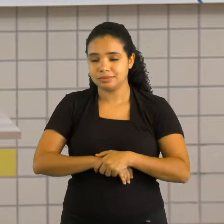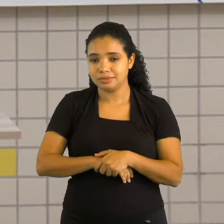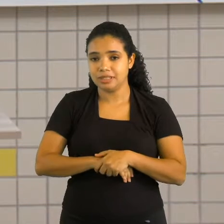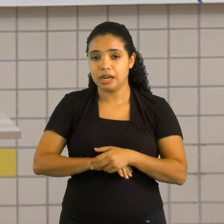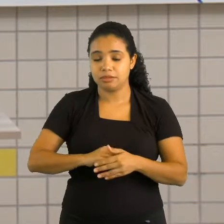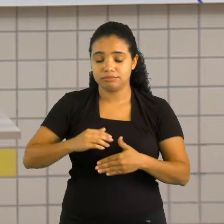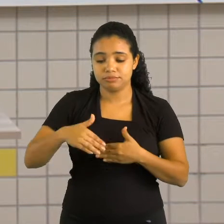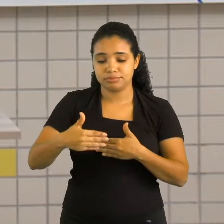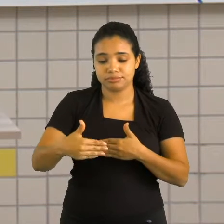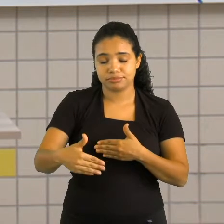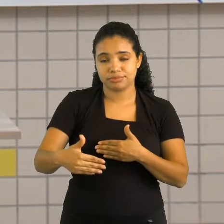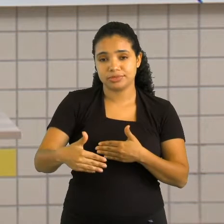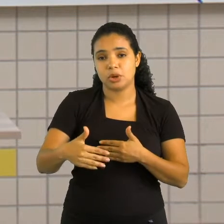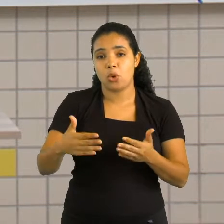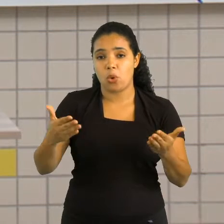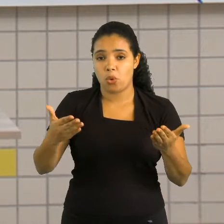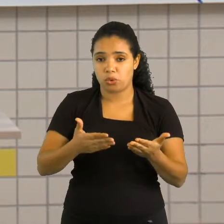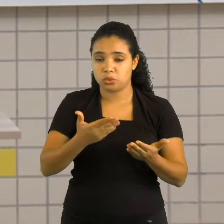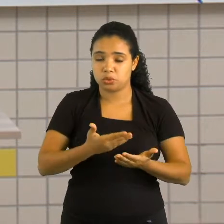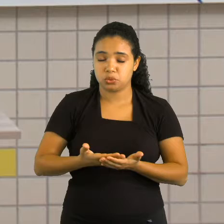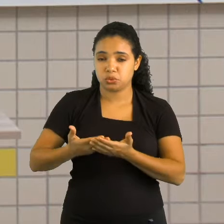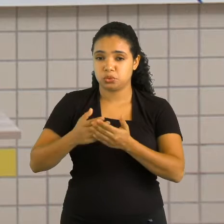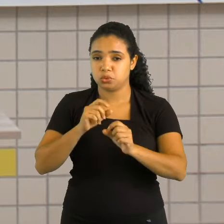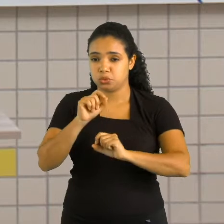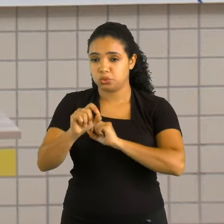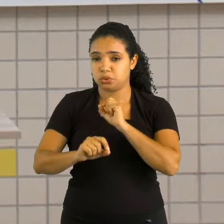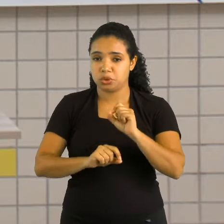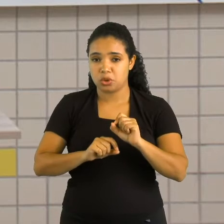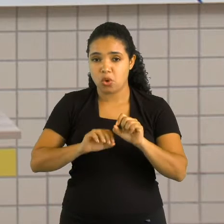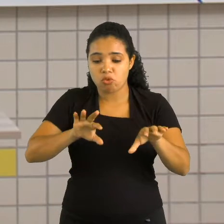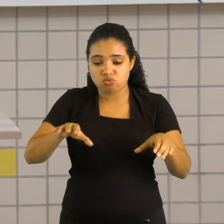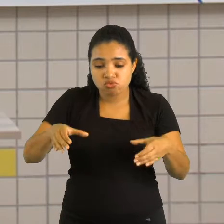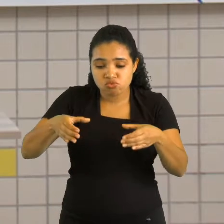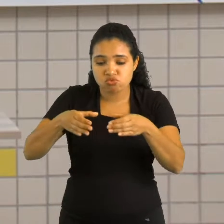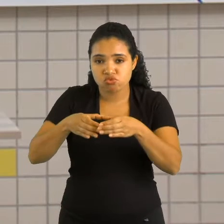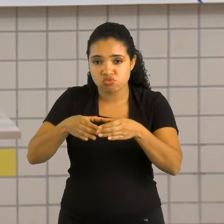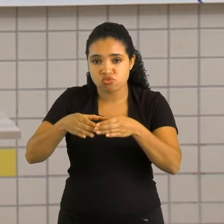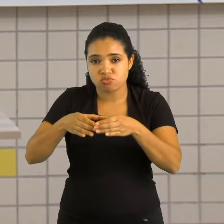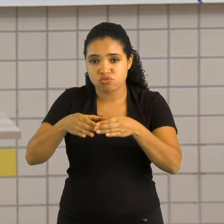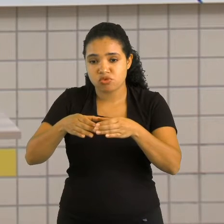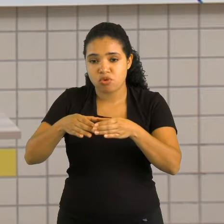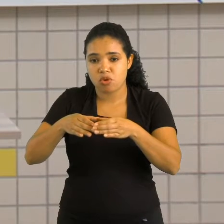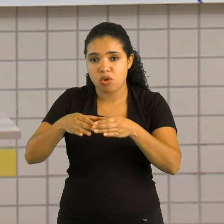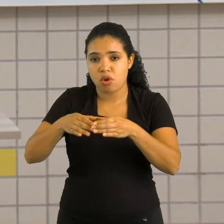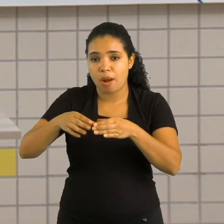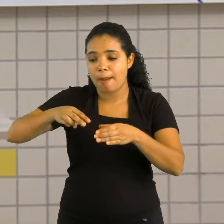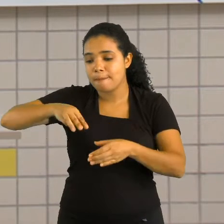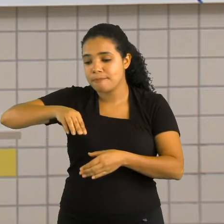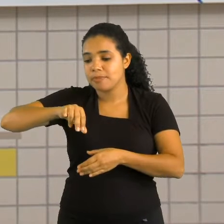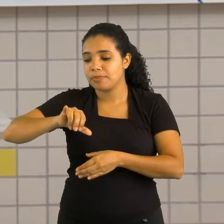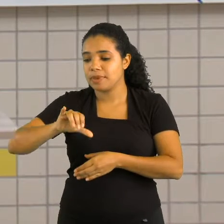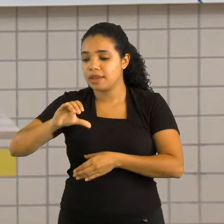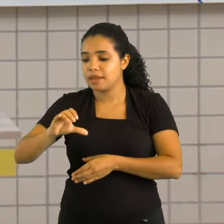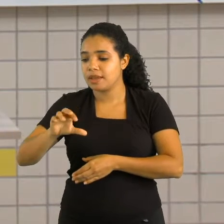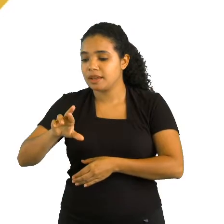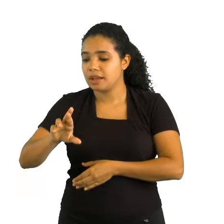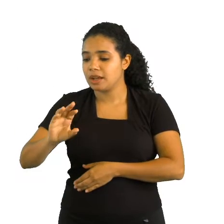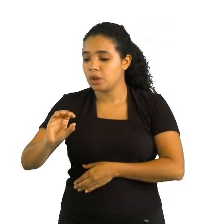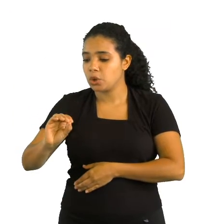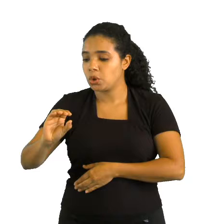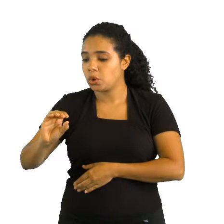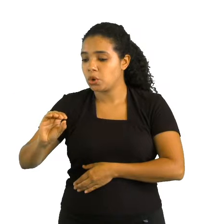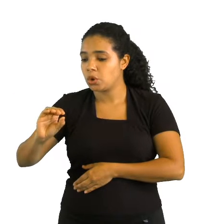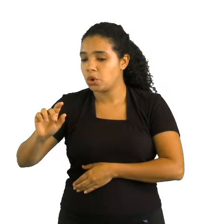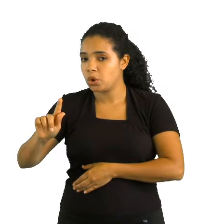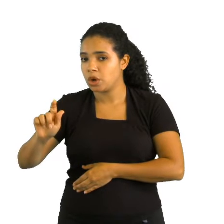O objeto conhecimento hoje nós vamos falar sobre micro-organismos e epidemias.